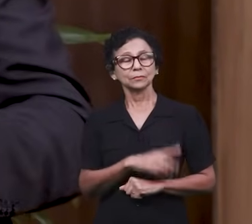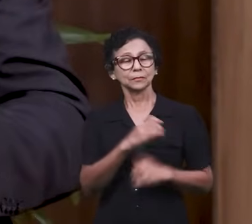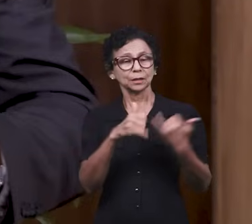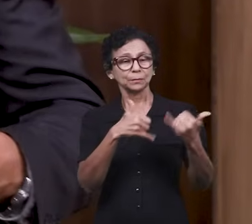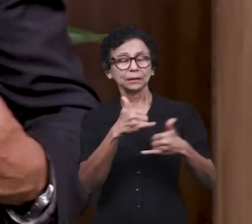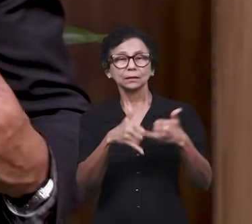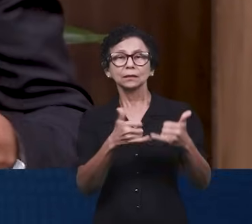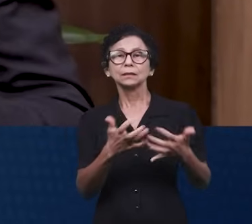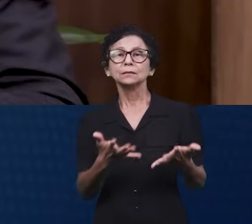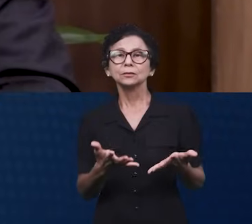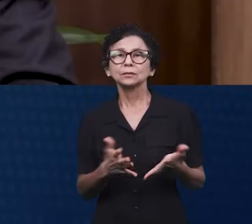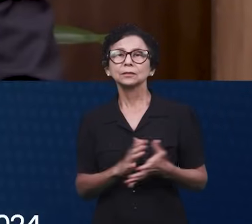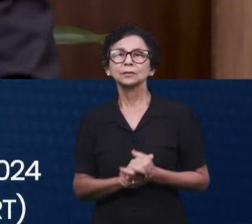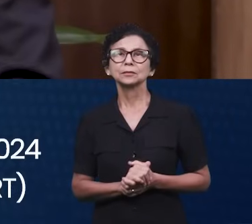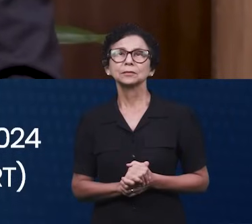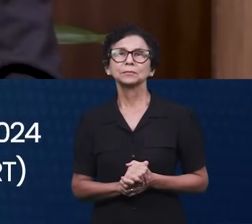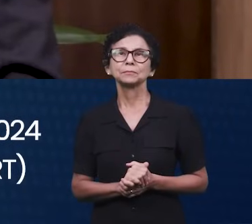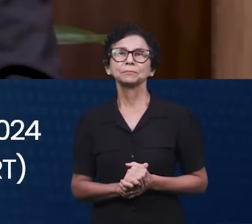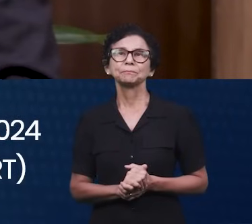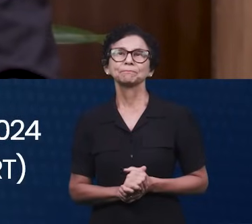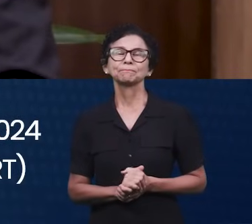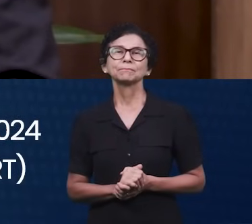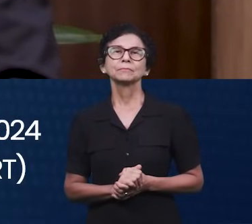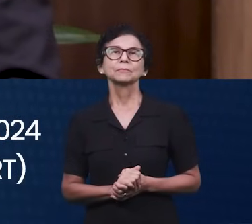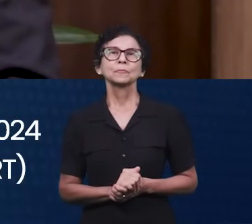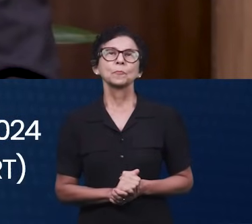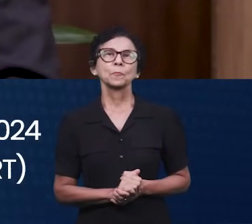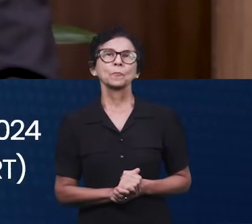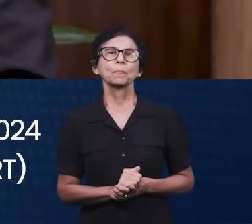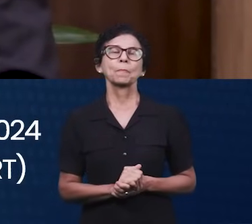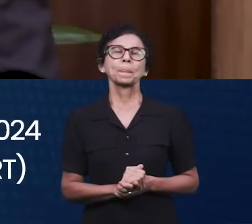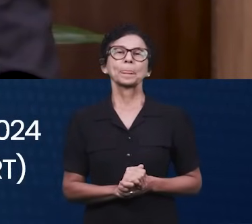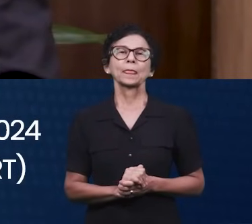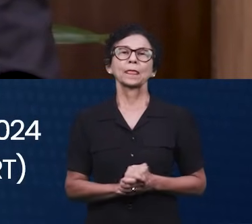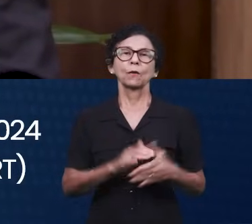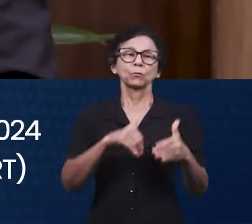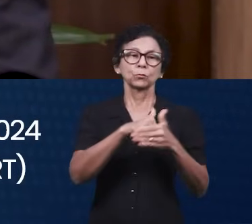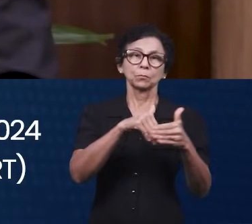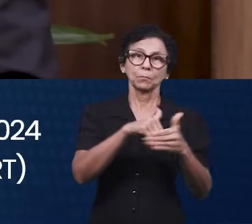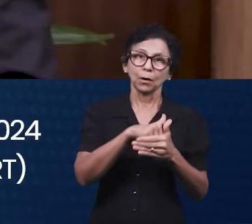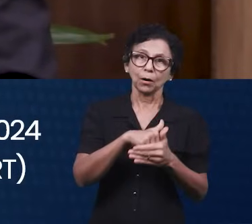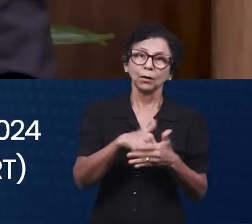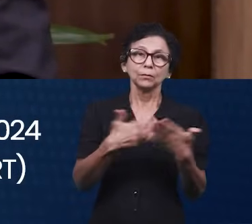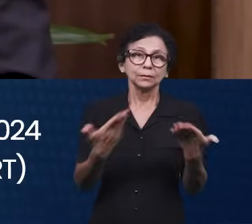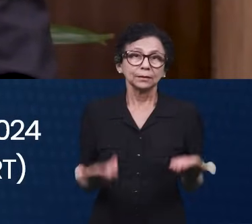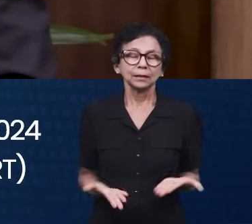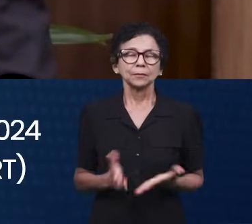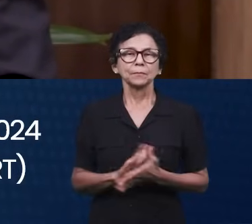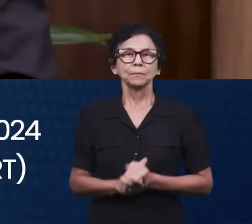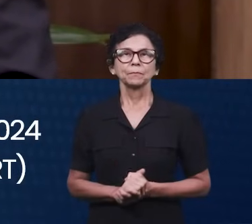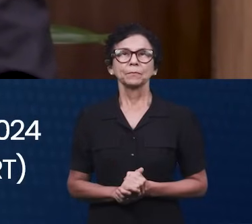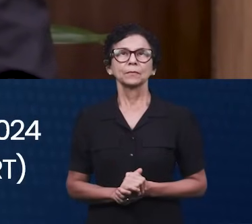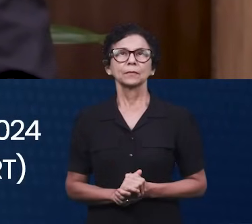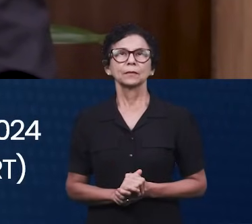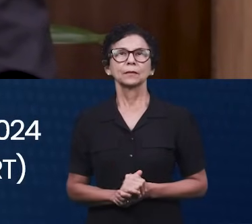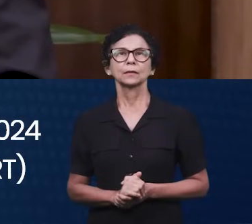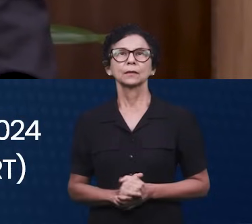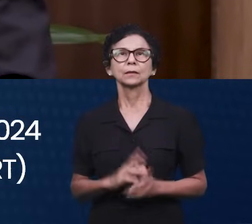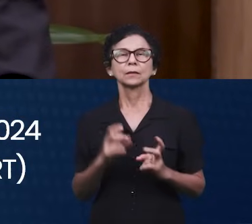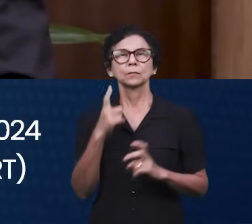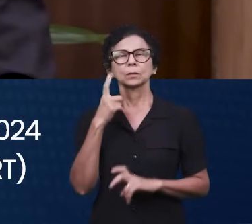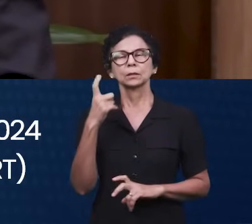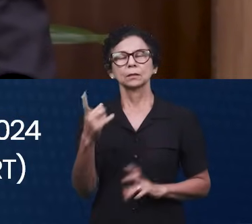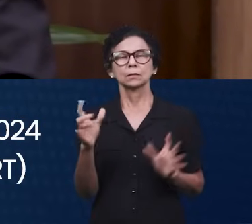né? Com a órtese. Pastor Josias, o tema realmente é muito interessante, né? Nós já